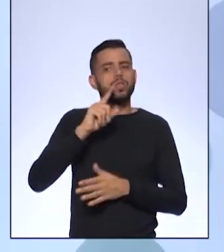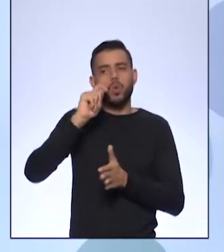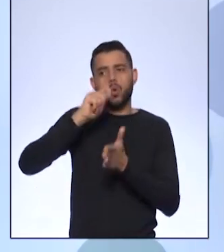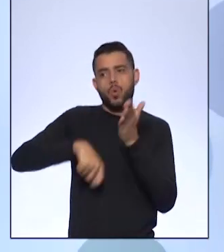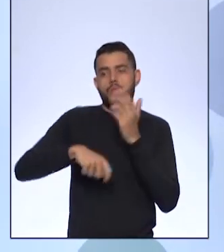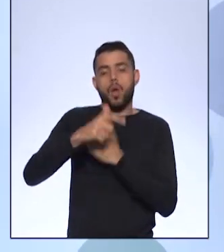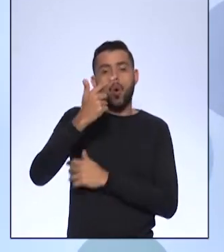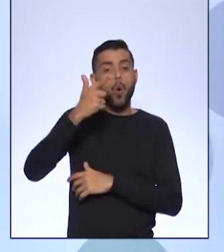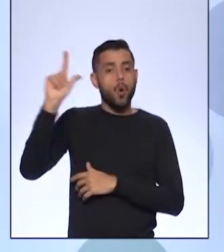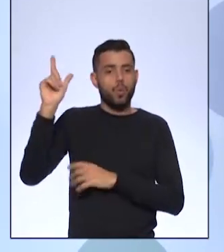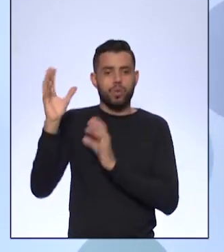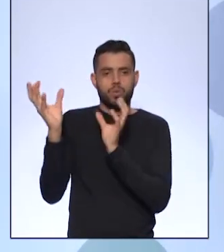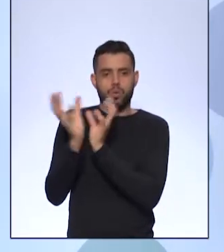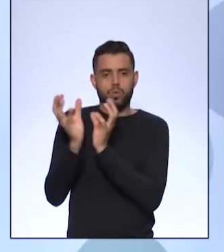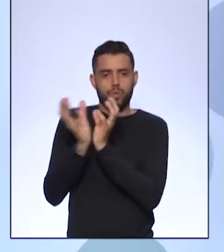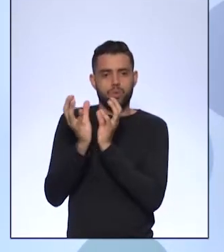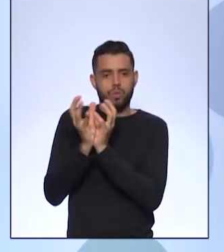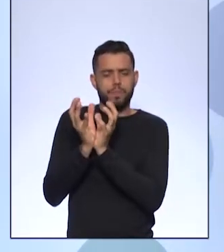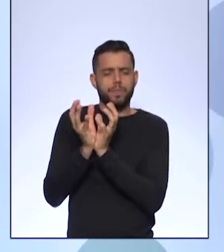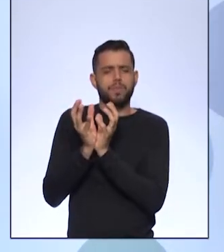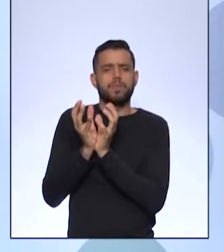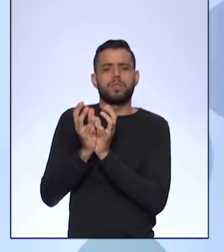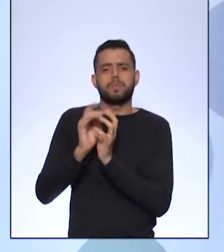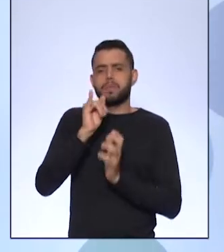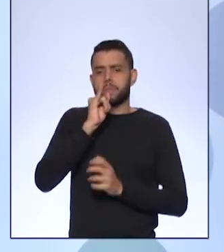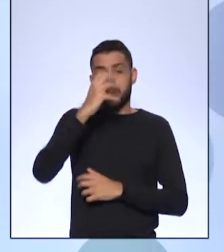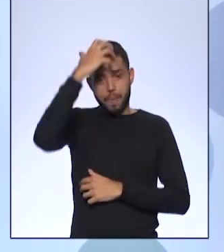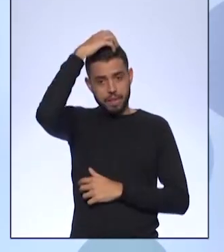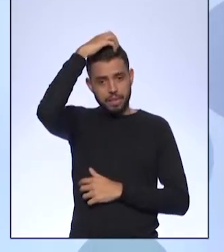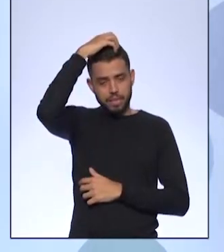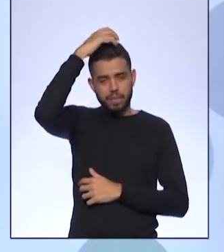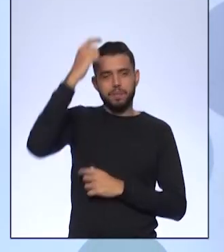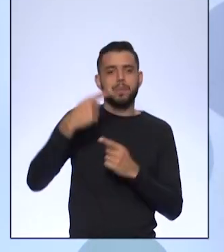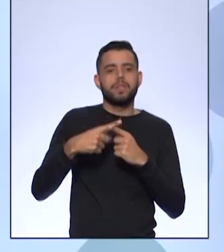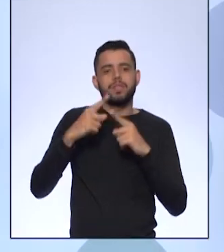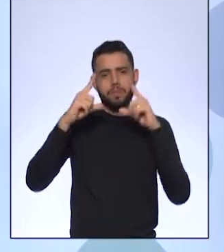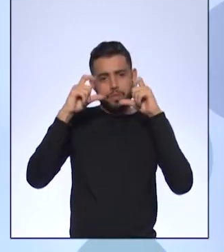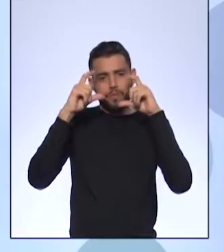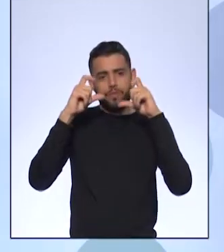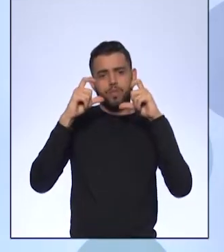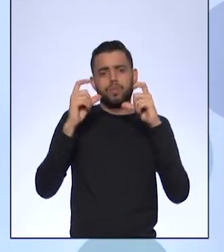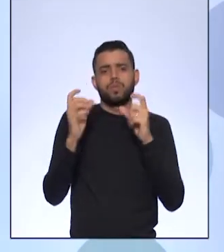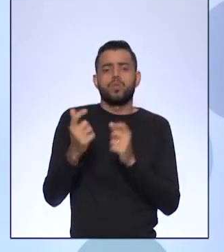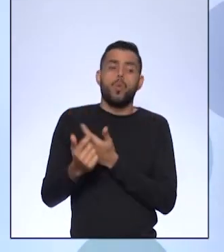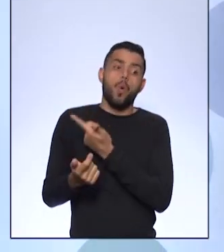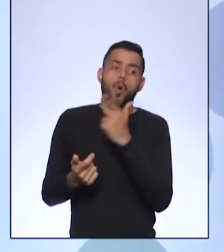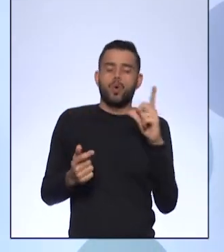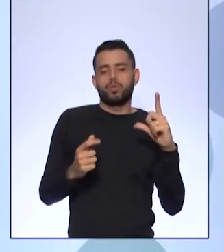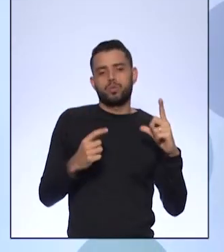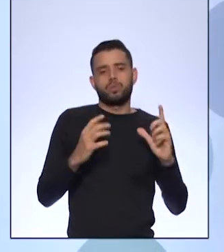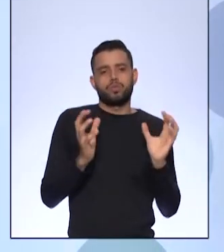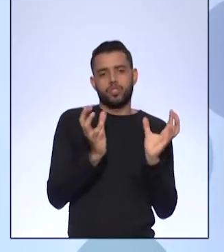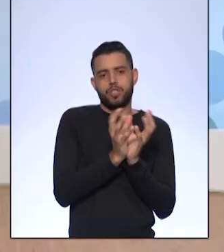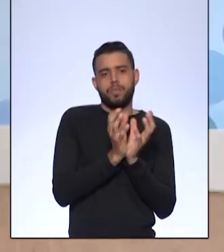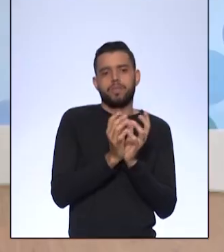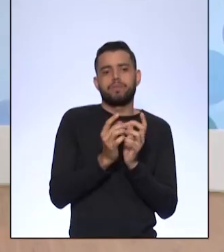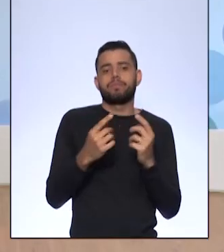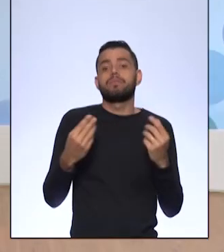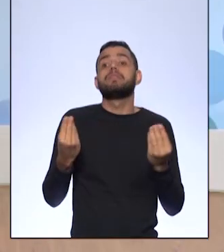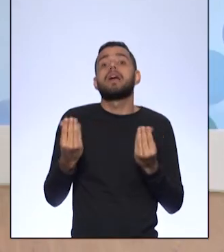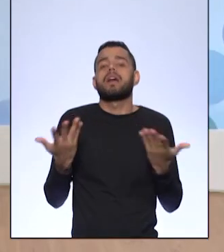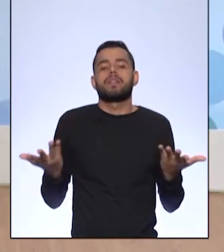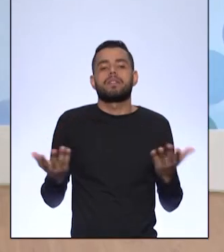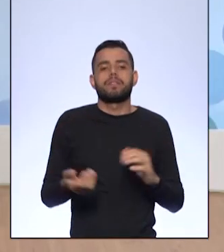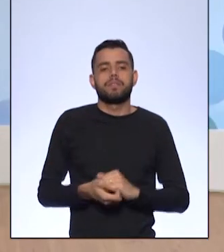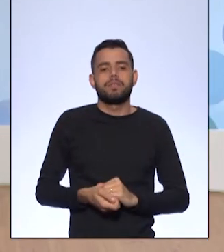Real Madrid, né, que eu já estou sonhando alto, porque você tem uma foto do time rival. E aí? Então,